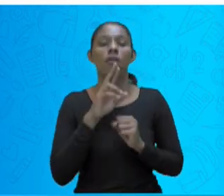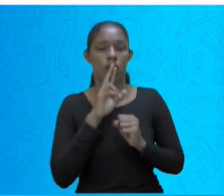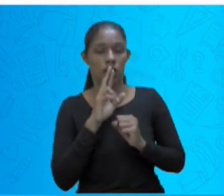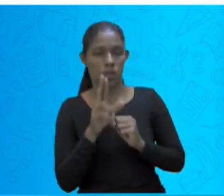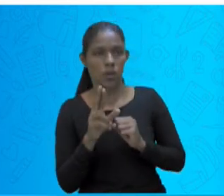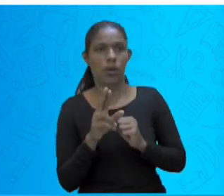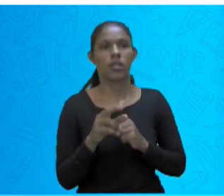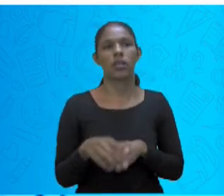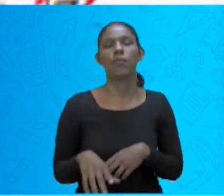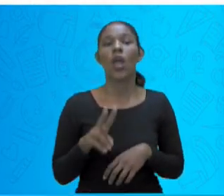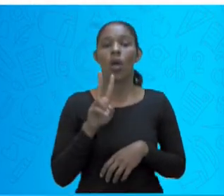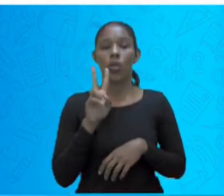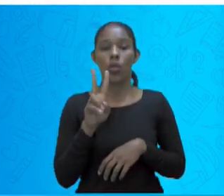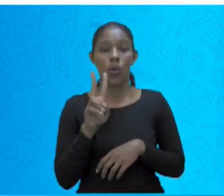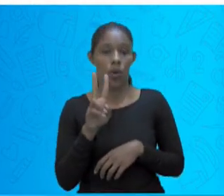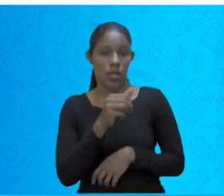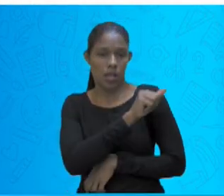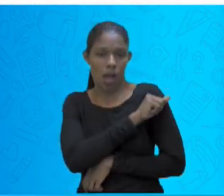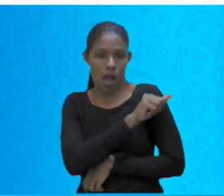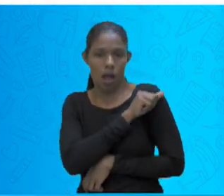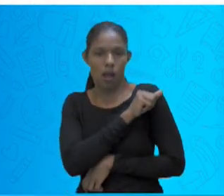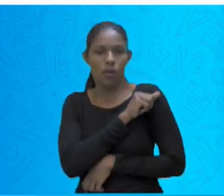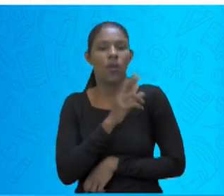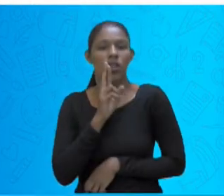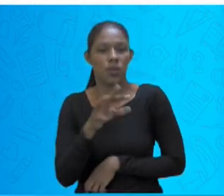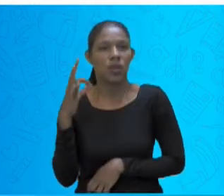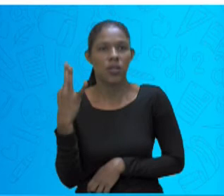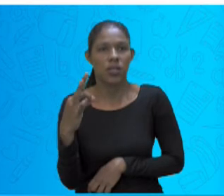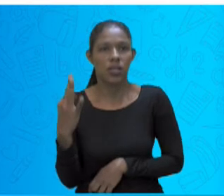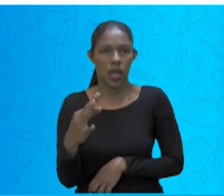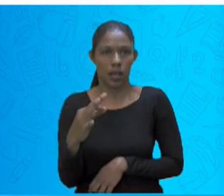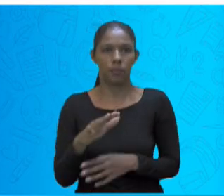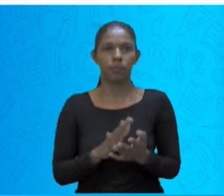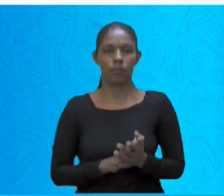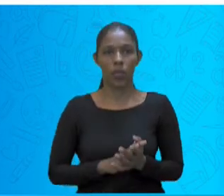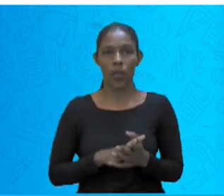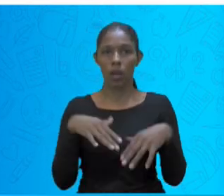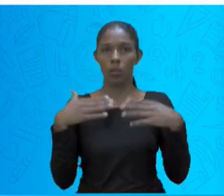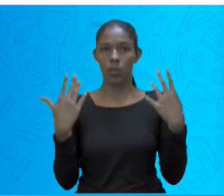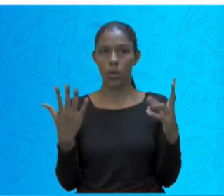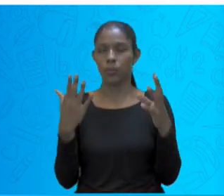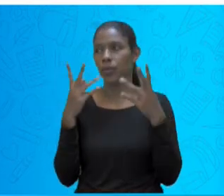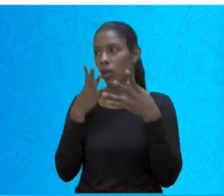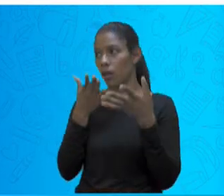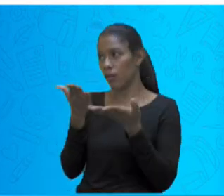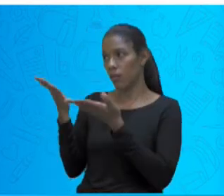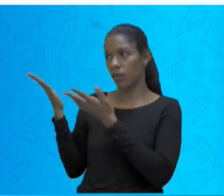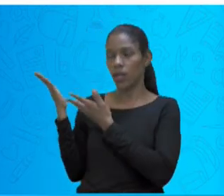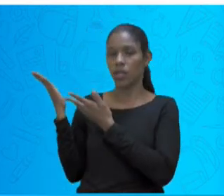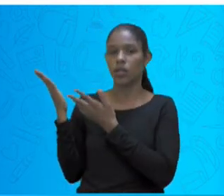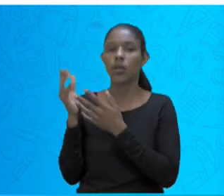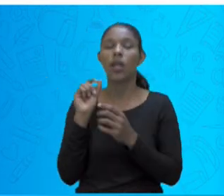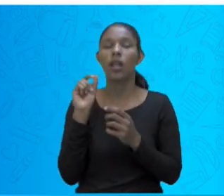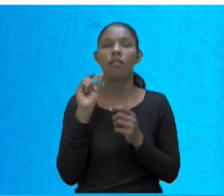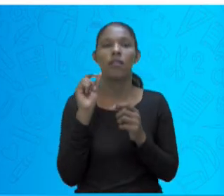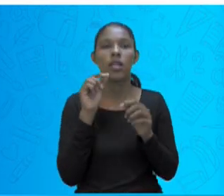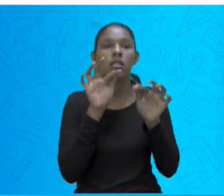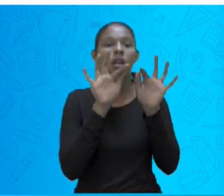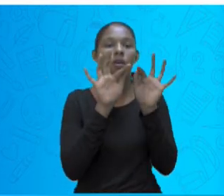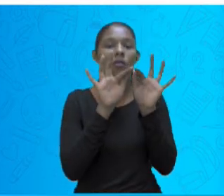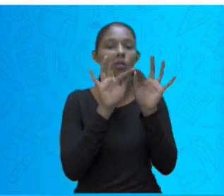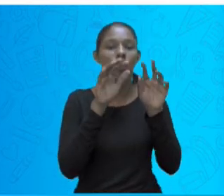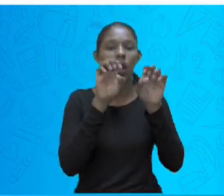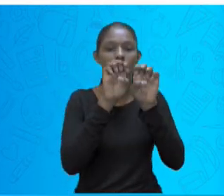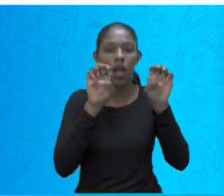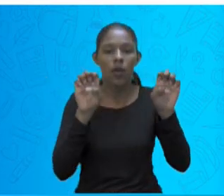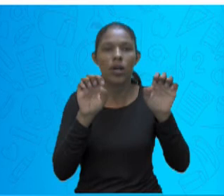Daniel. Vejam o que ele fez. Ele foi simplificando os índices e os expoentes,